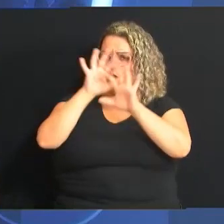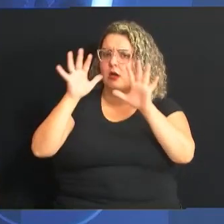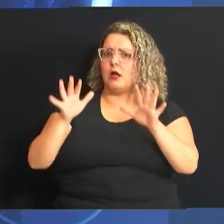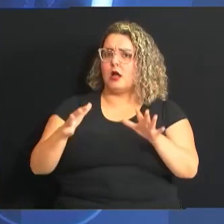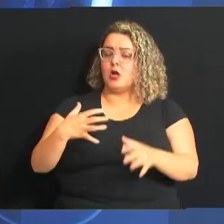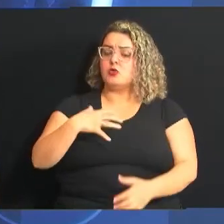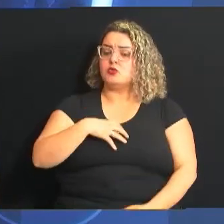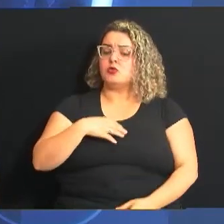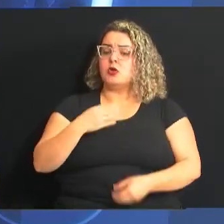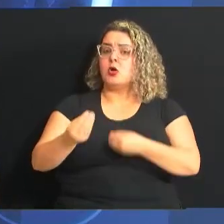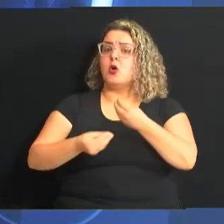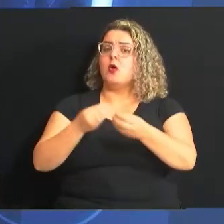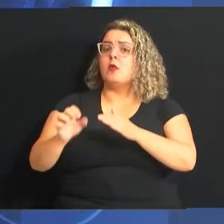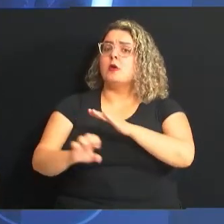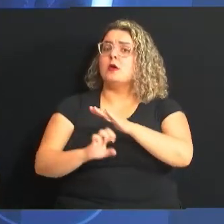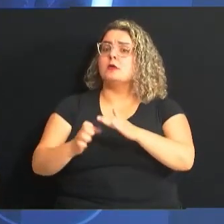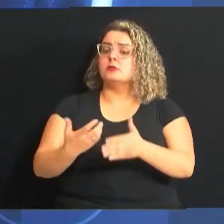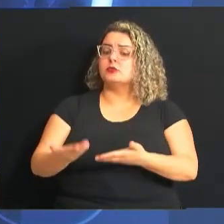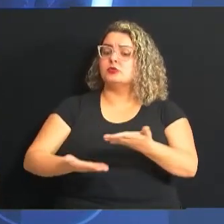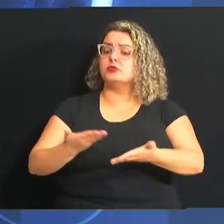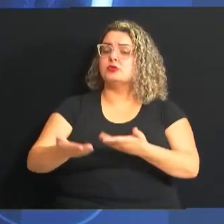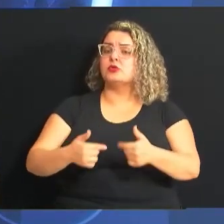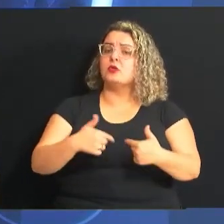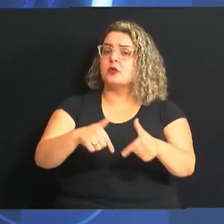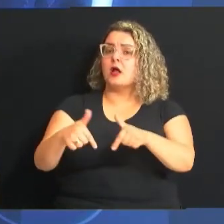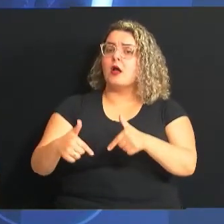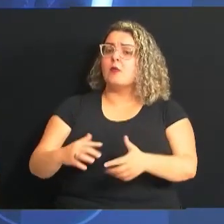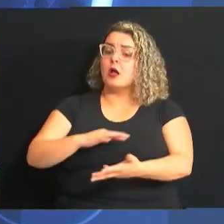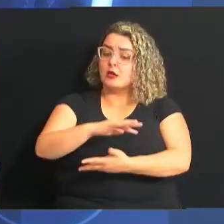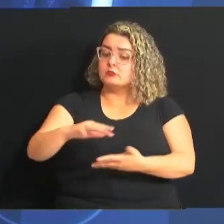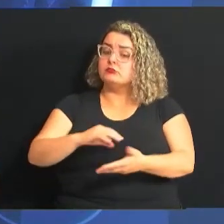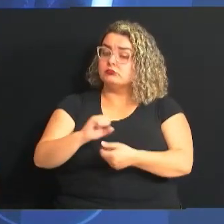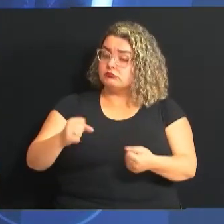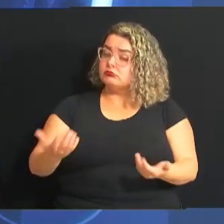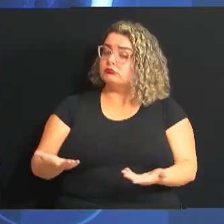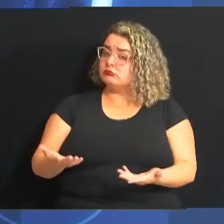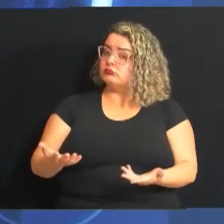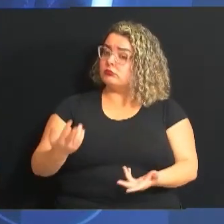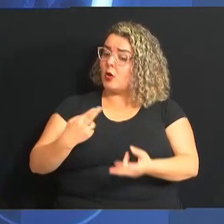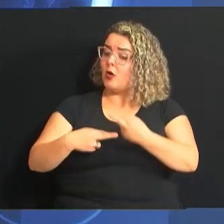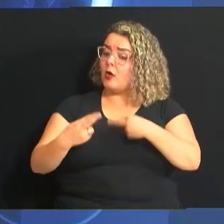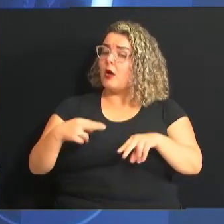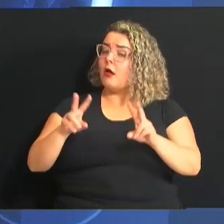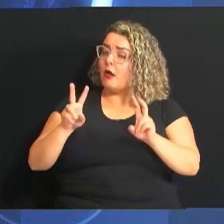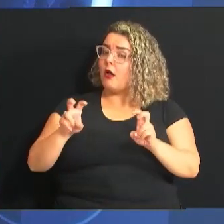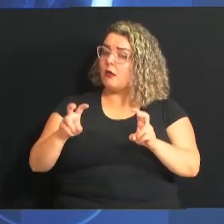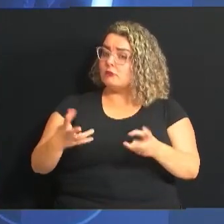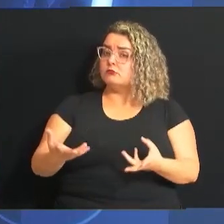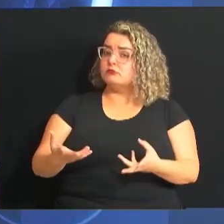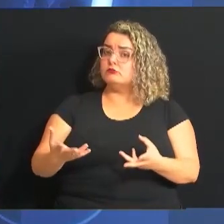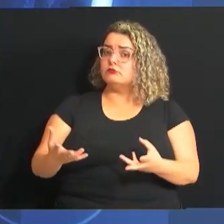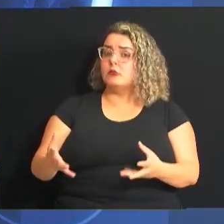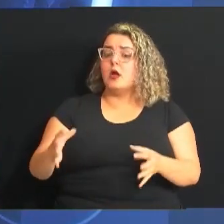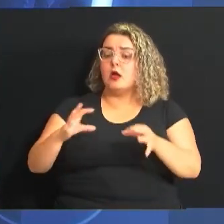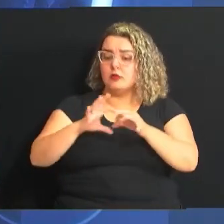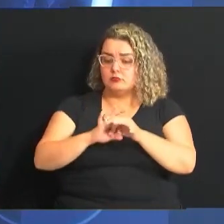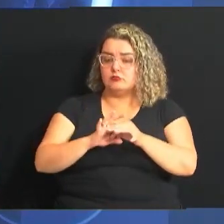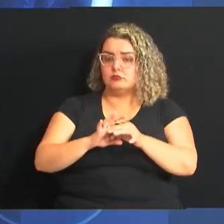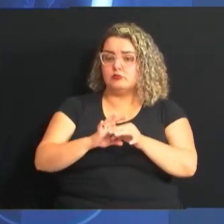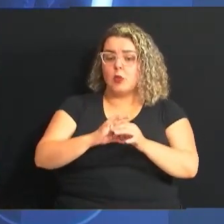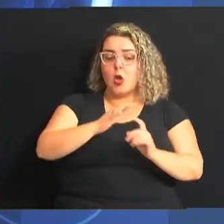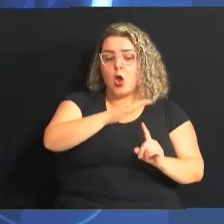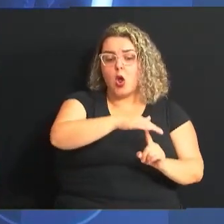modo como as empresas estão trabalhando de modo sustentável com relação ao tema que une a parte